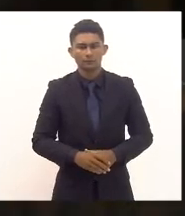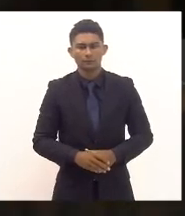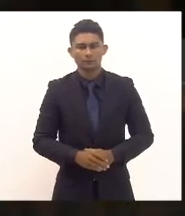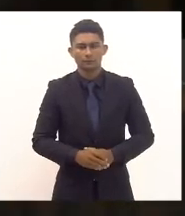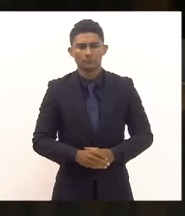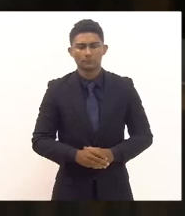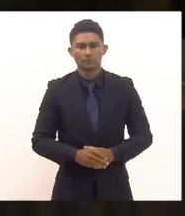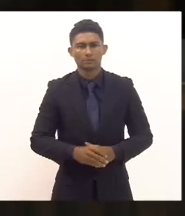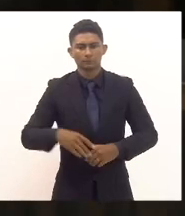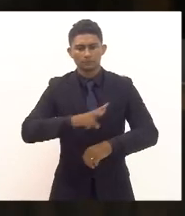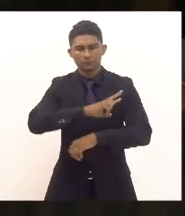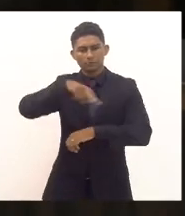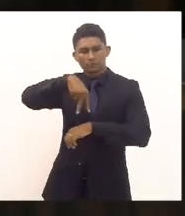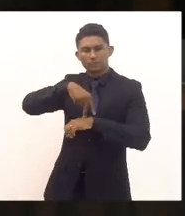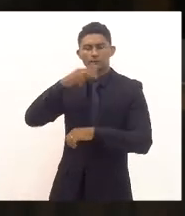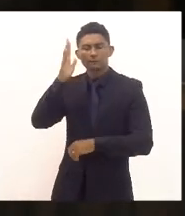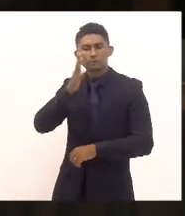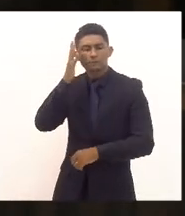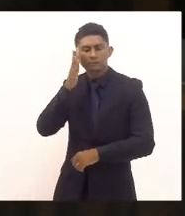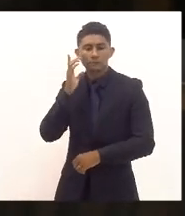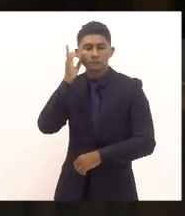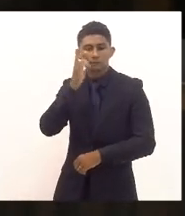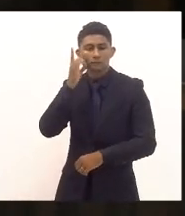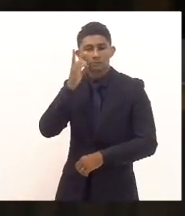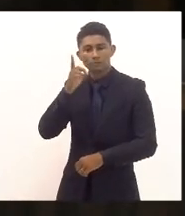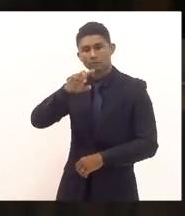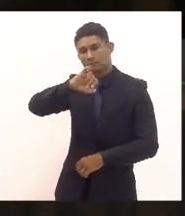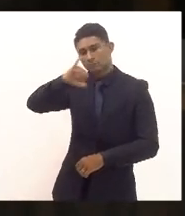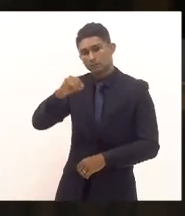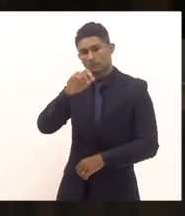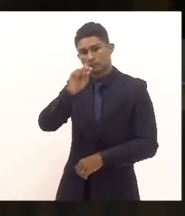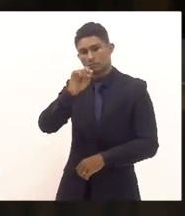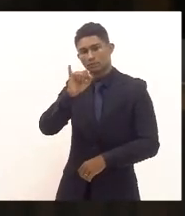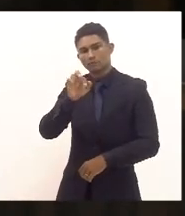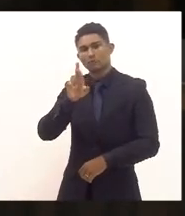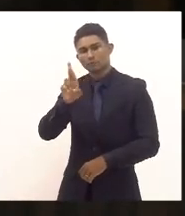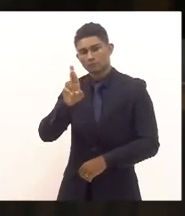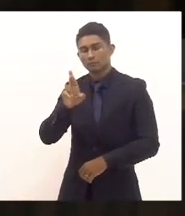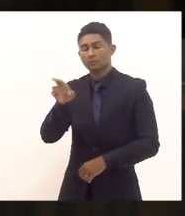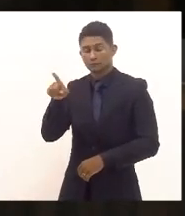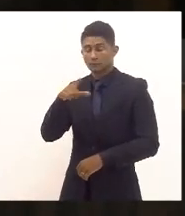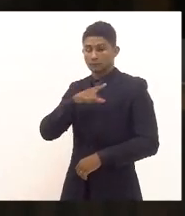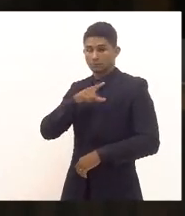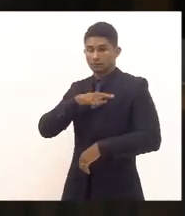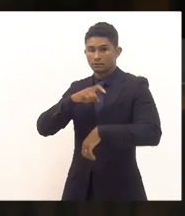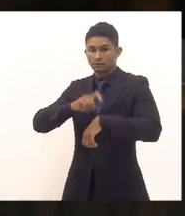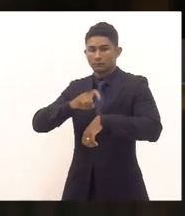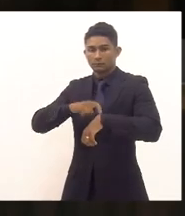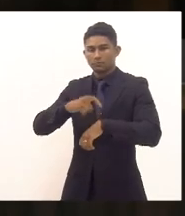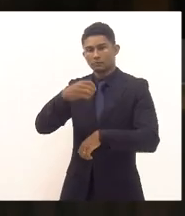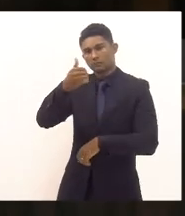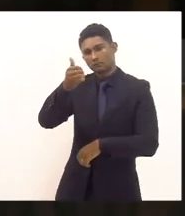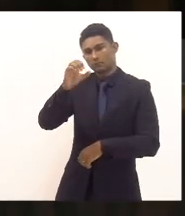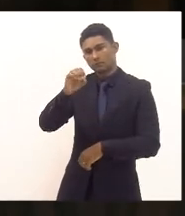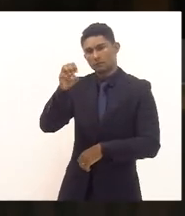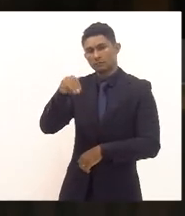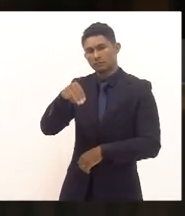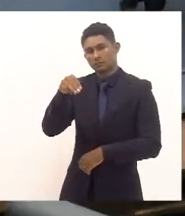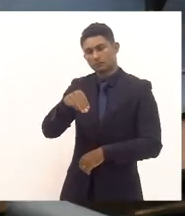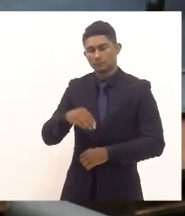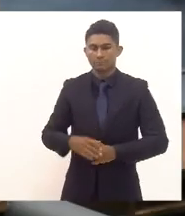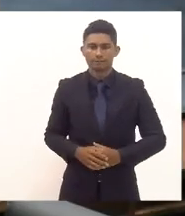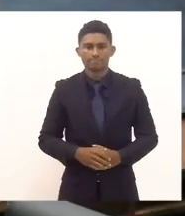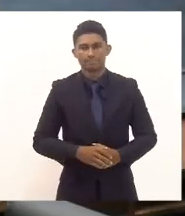o próximo orador inscrito Nobre Deputado Jair Bittencourt vossa excelência' dispõe de dez minutos regimentais